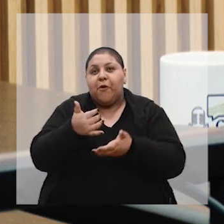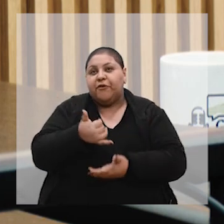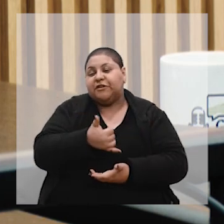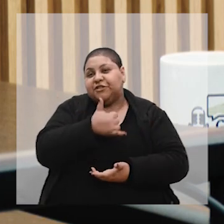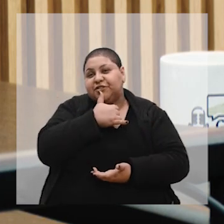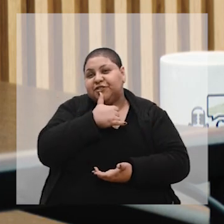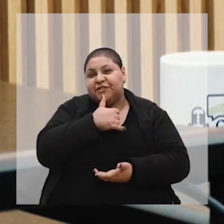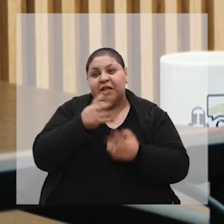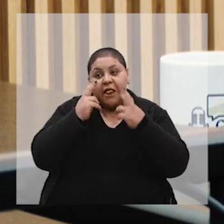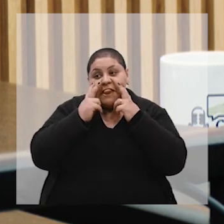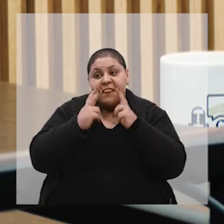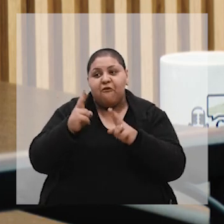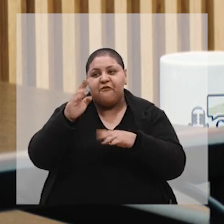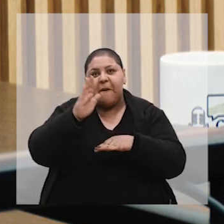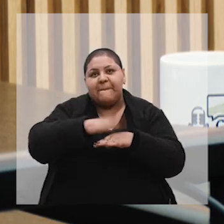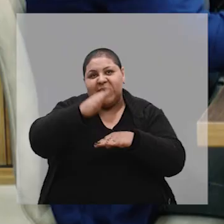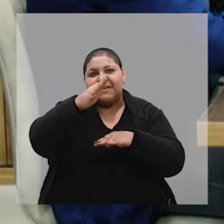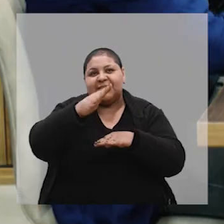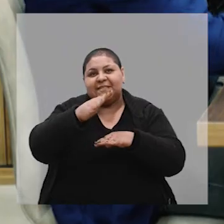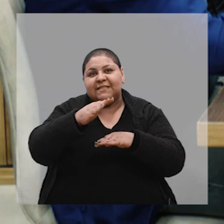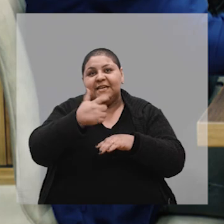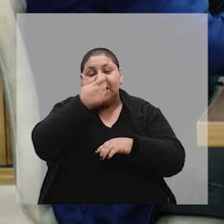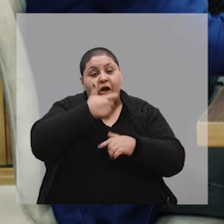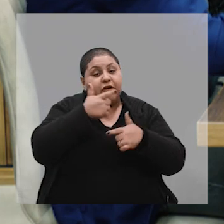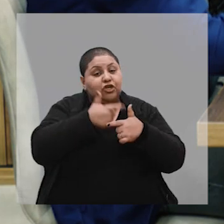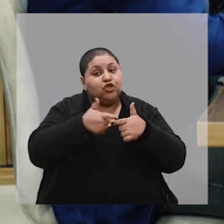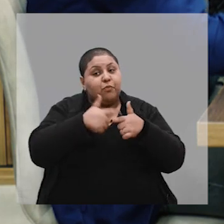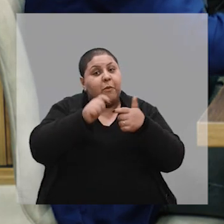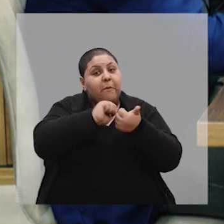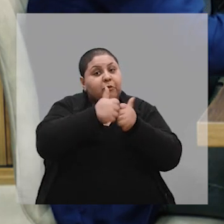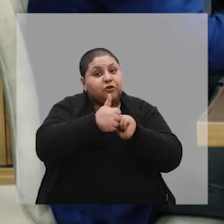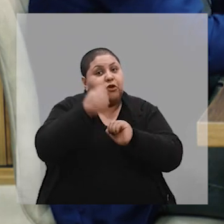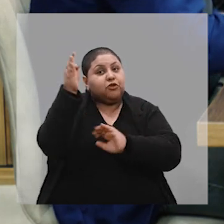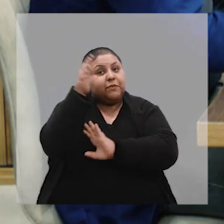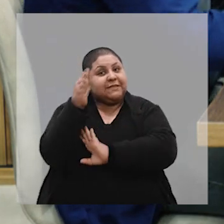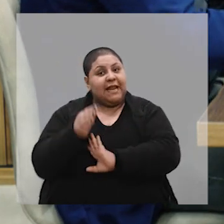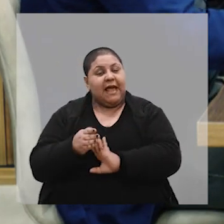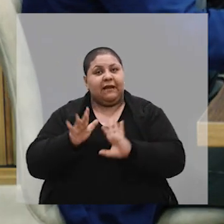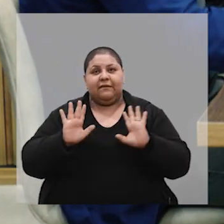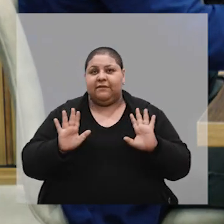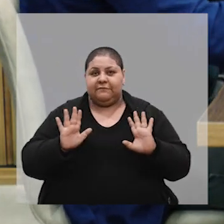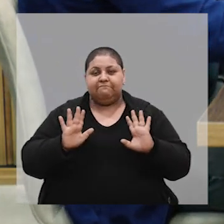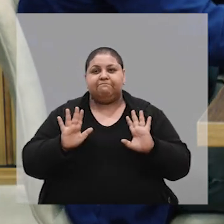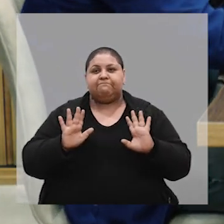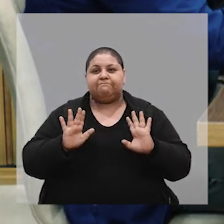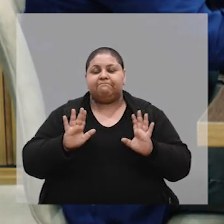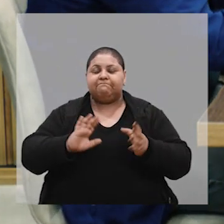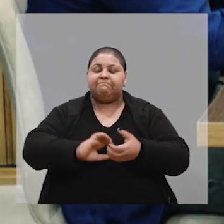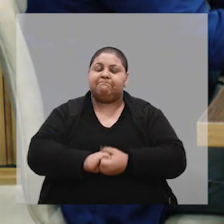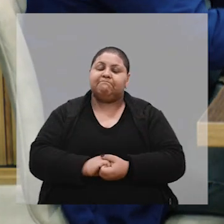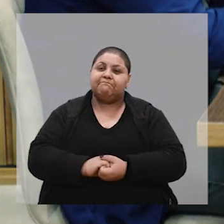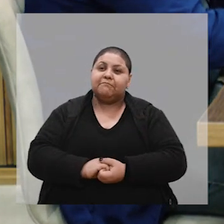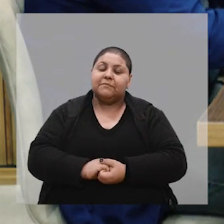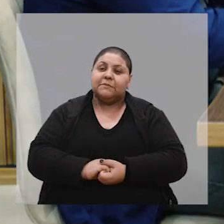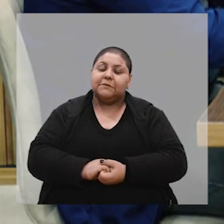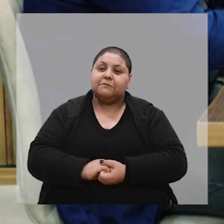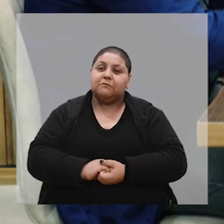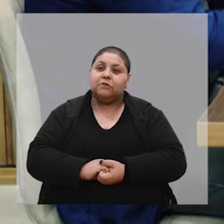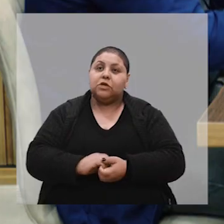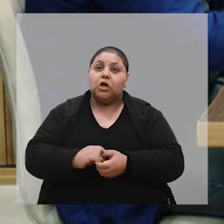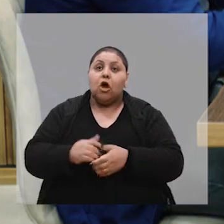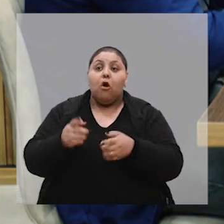hoje, infelizmente, a gente não enxerga mais, né? E eu acho que é um dos problemas do esporte brasileiro, né? Sem dúvidas.